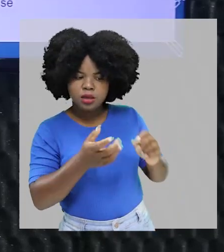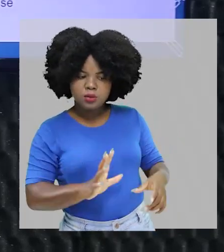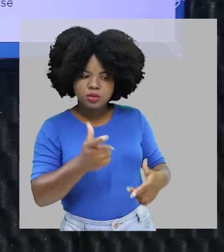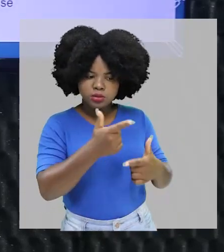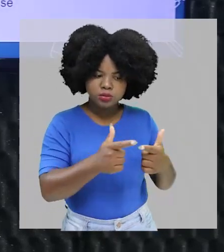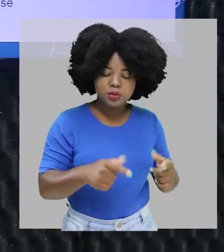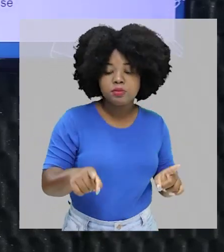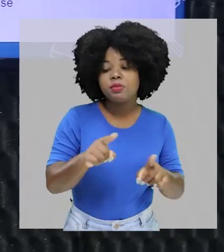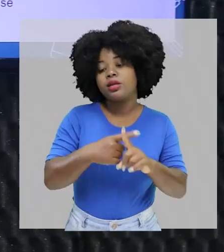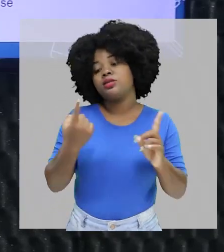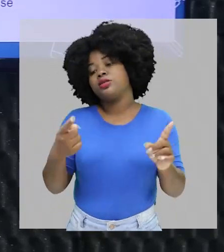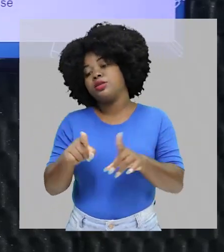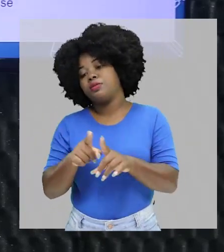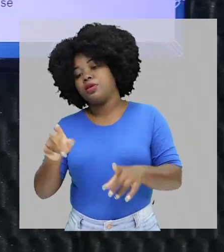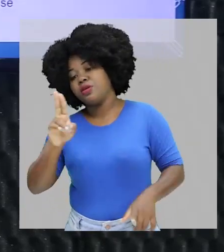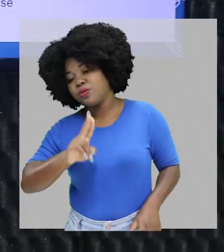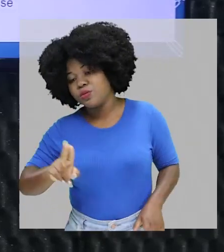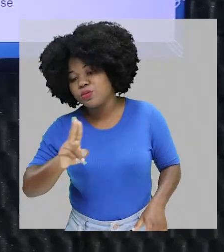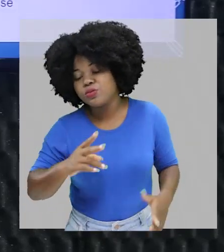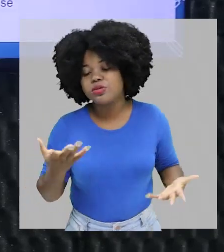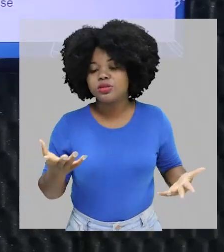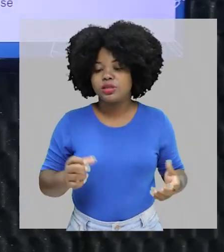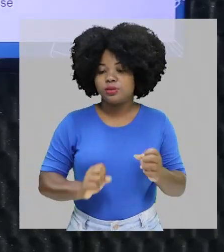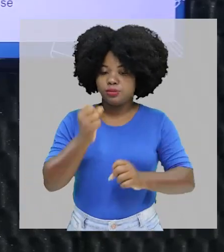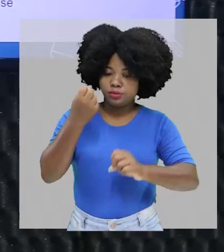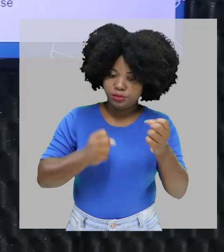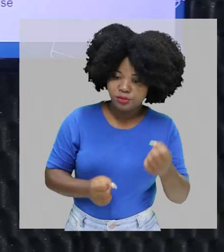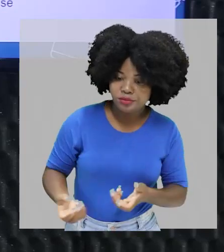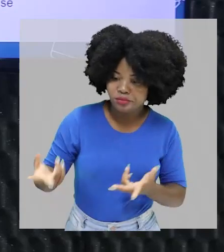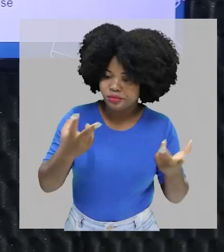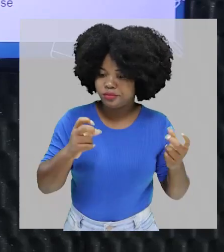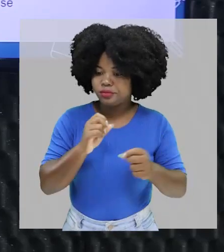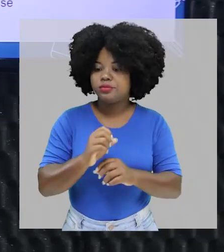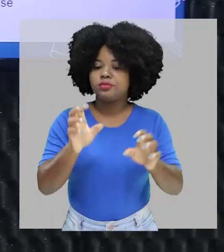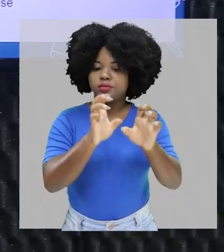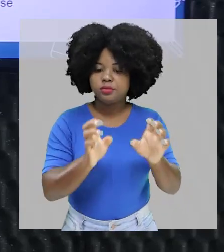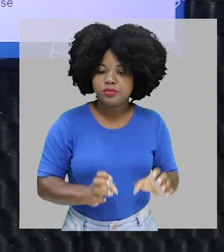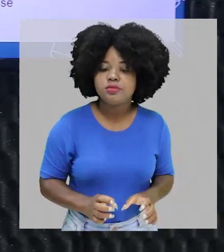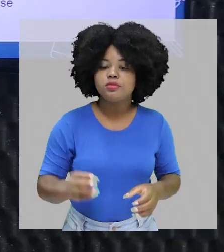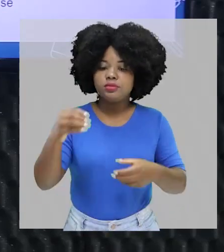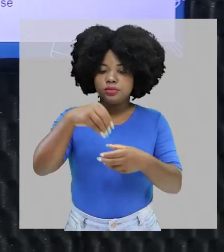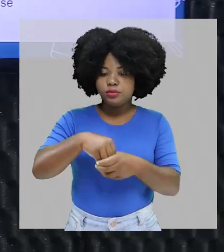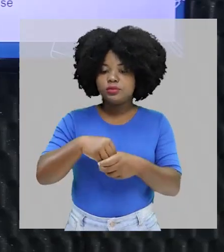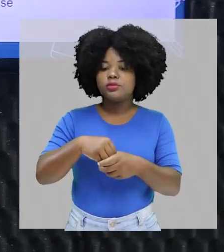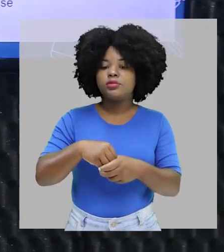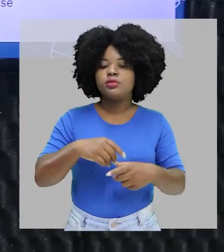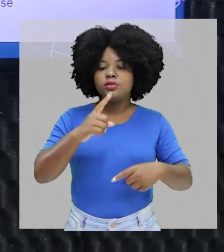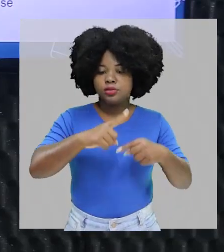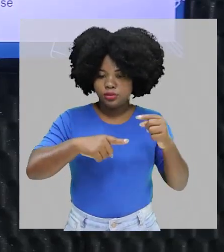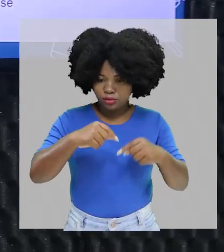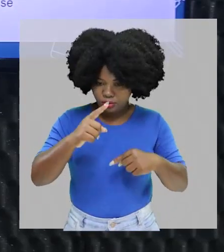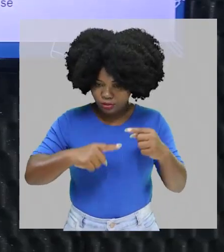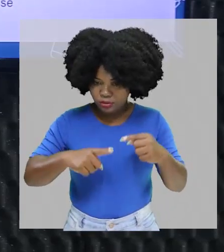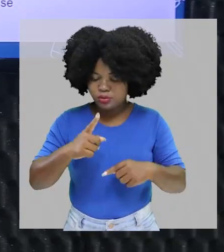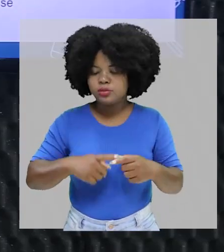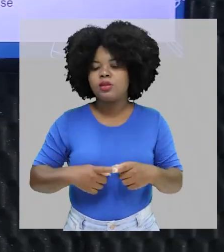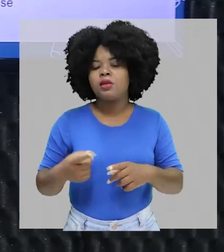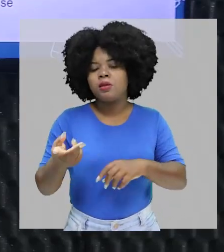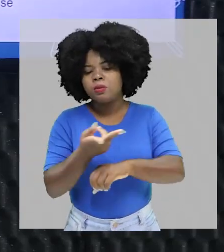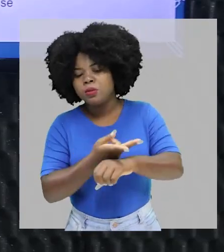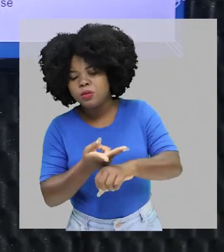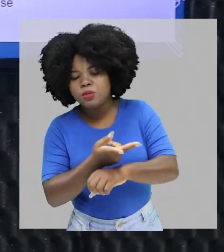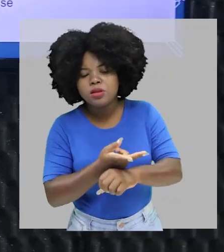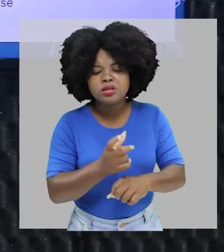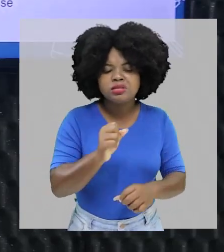usado industrialmente para observar a estrutura interna de objetos, procurando ver se há falhas em